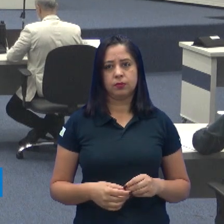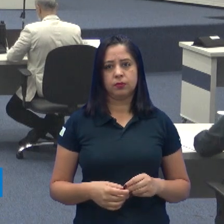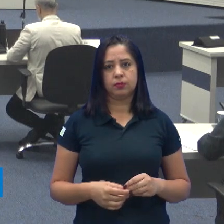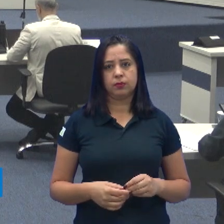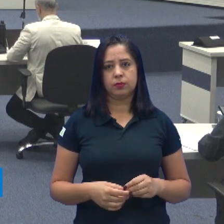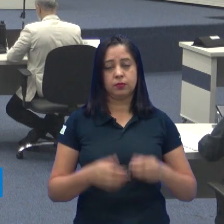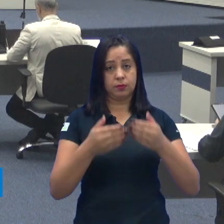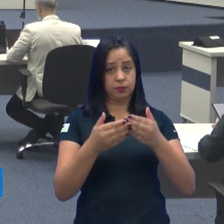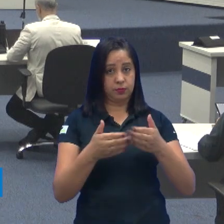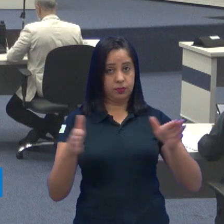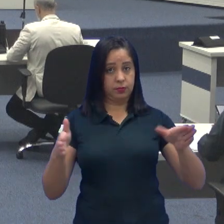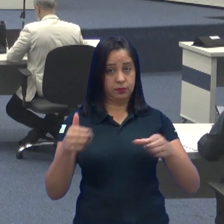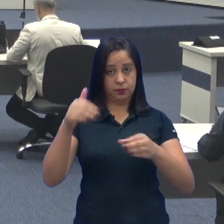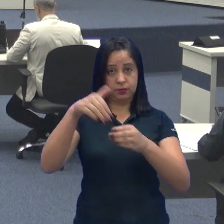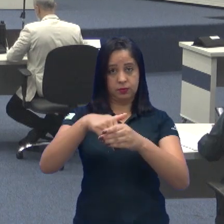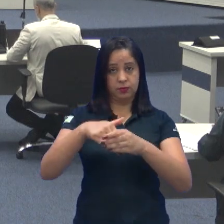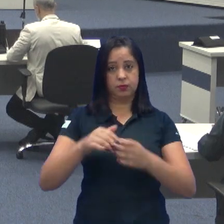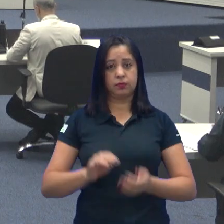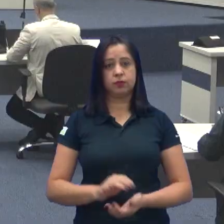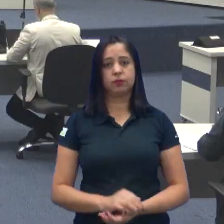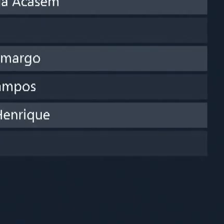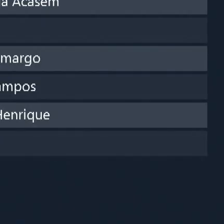Aberta a votação.